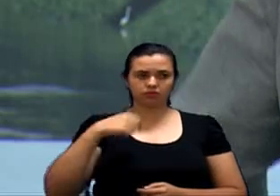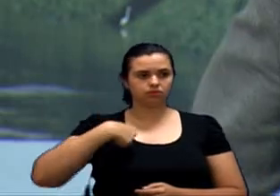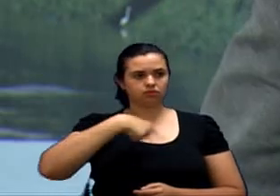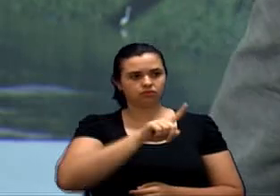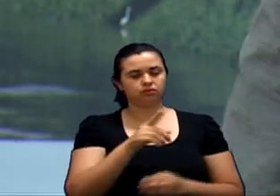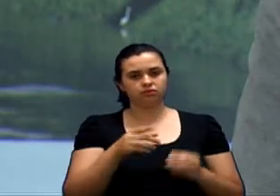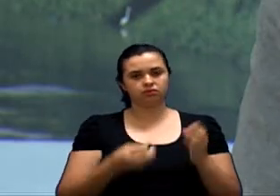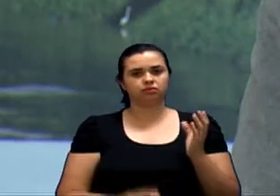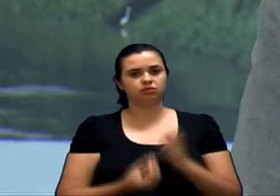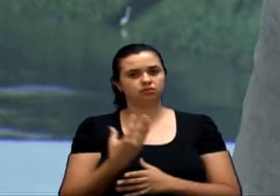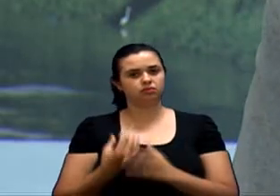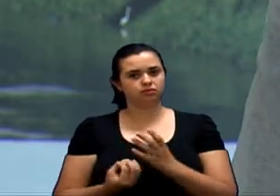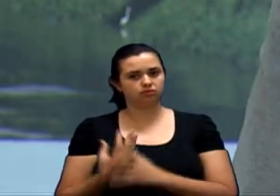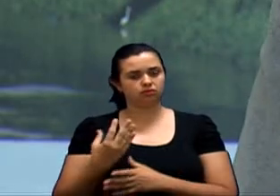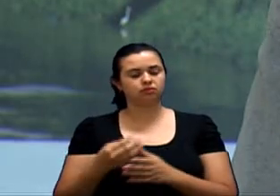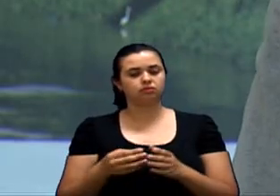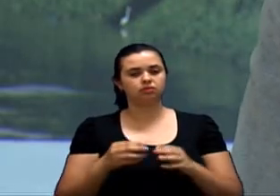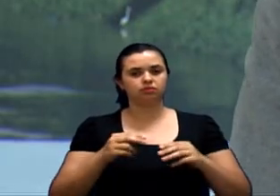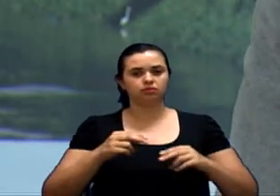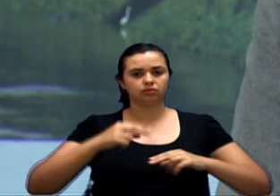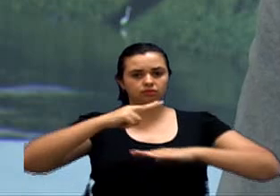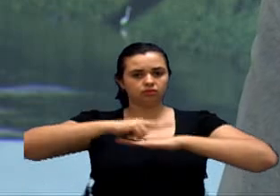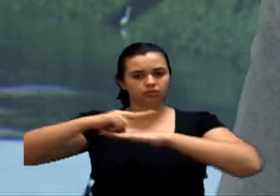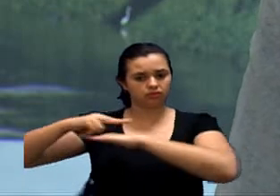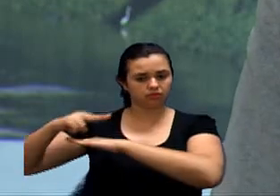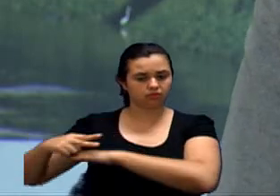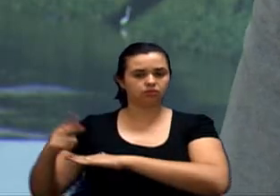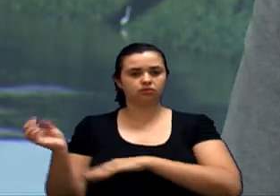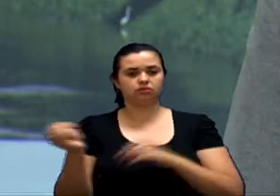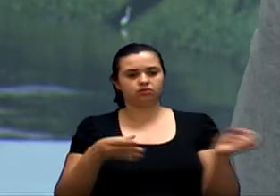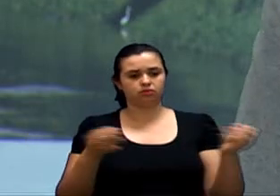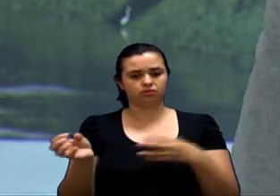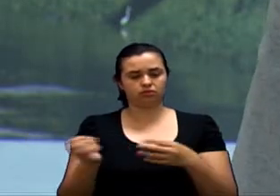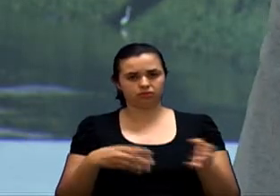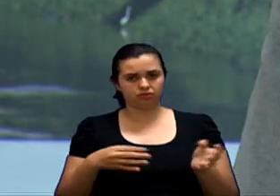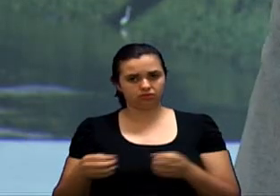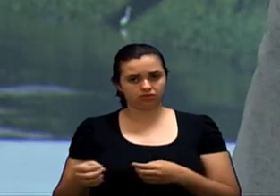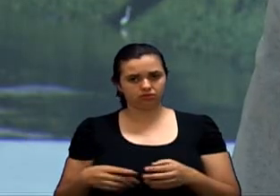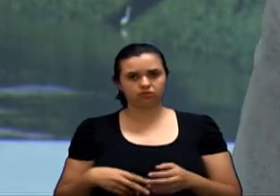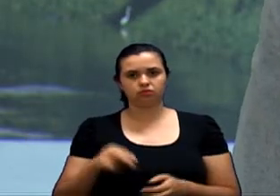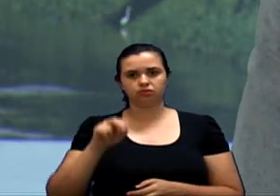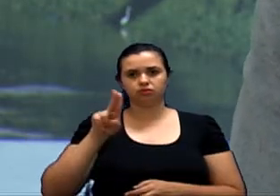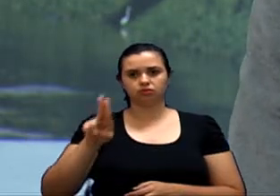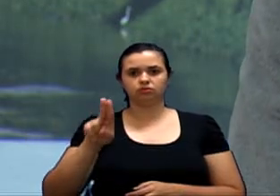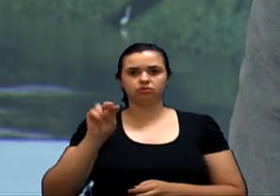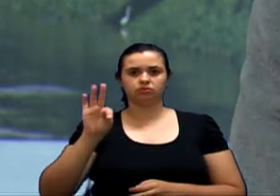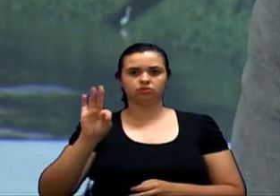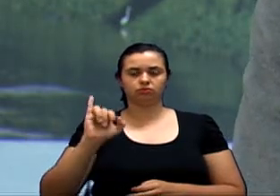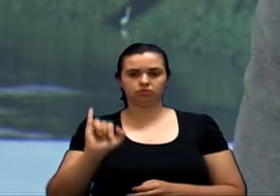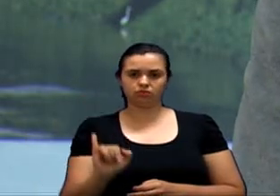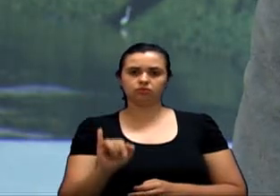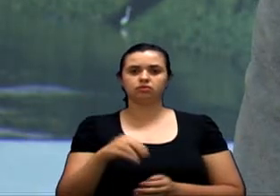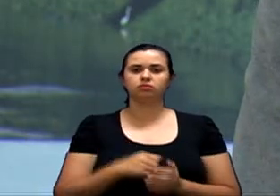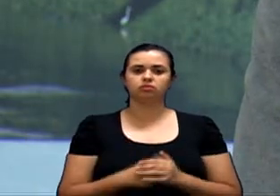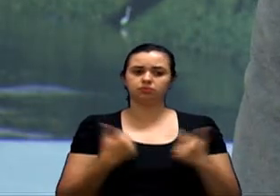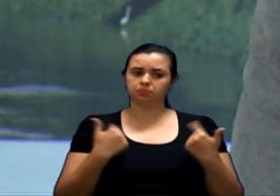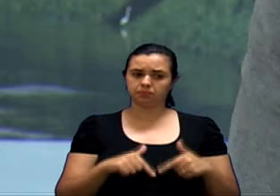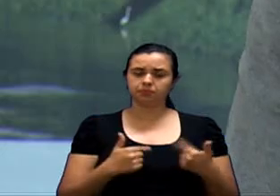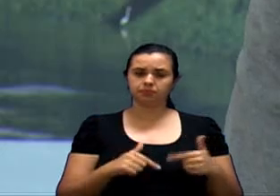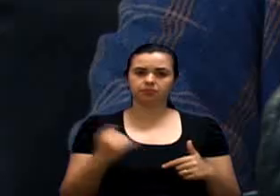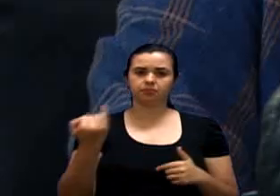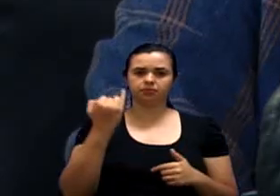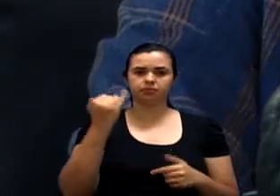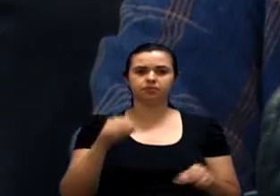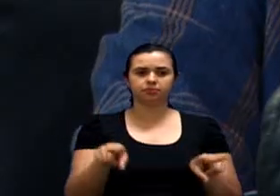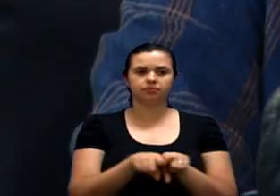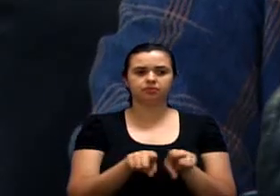novos leitos, foi lá que foi usado a princípio como extensão de novos leitos de UTI. Então, o trabalho é esse, né? E, inclusive, só para fazer um